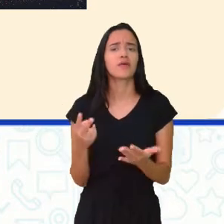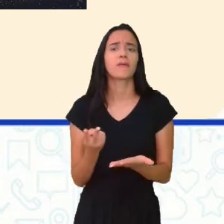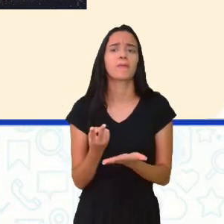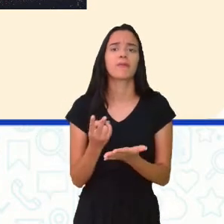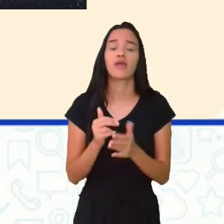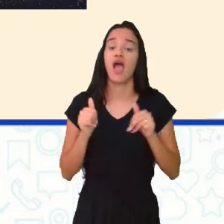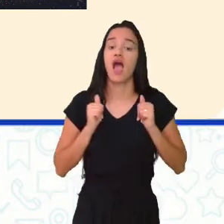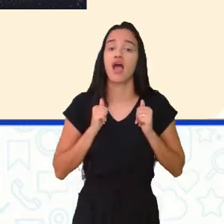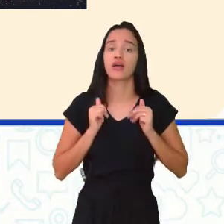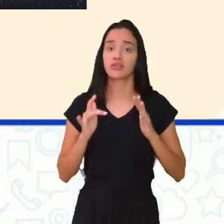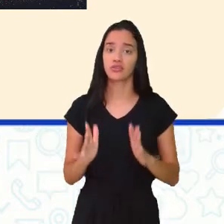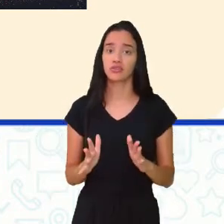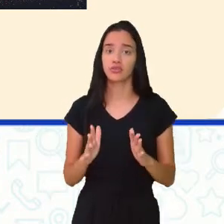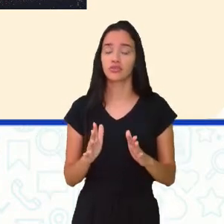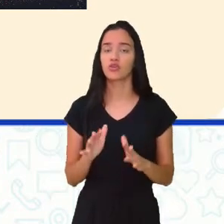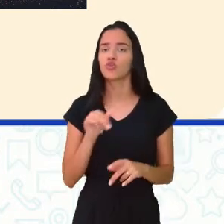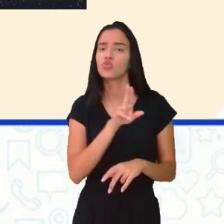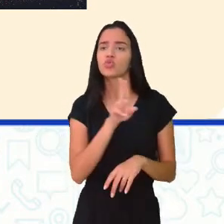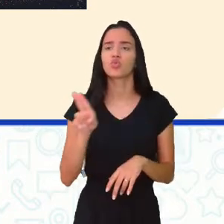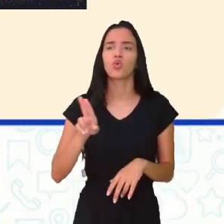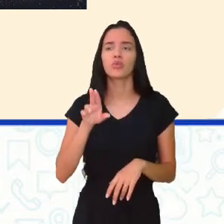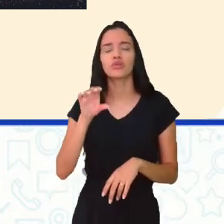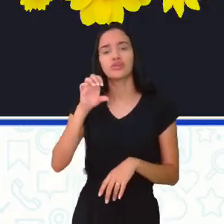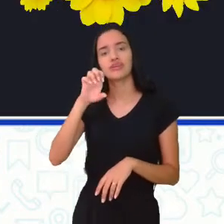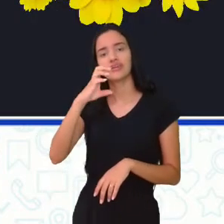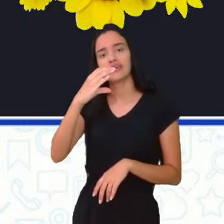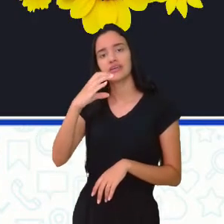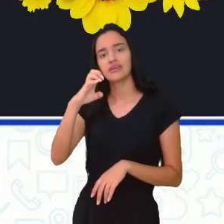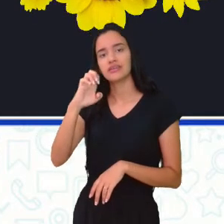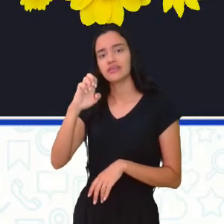as ações é chamado de cenário.